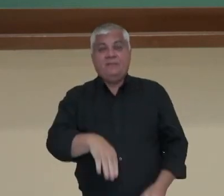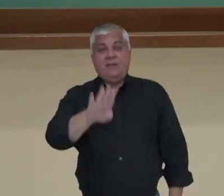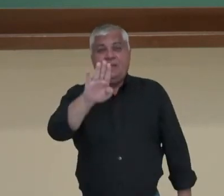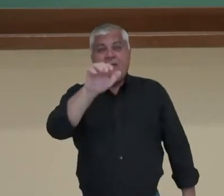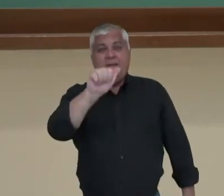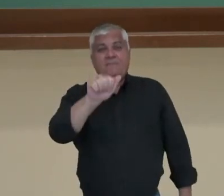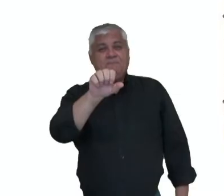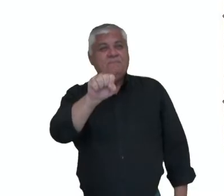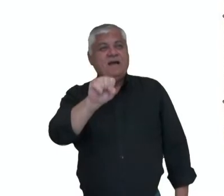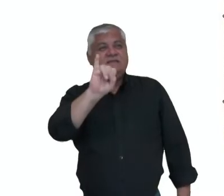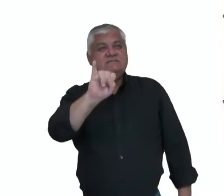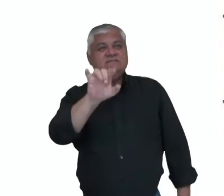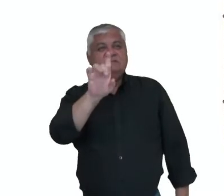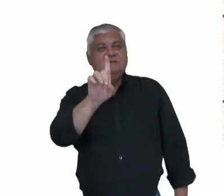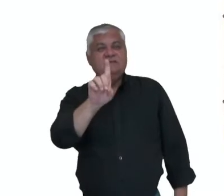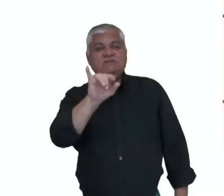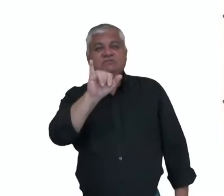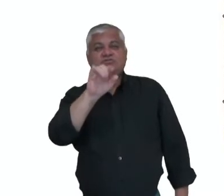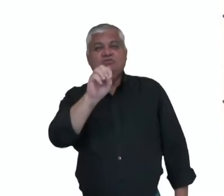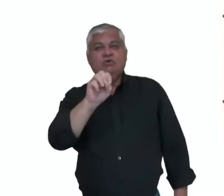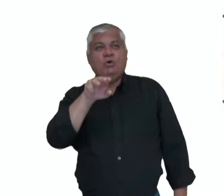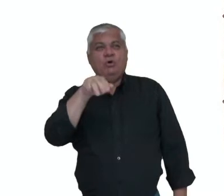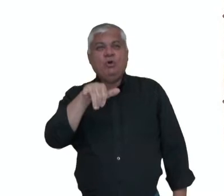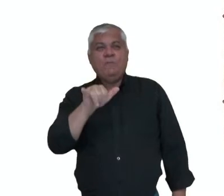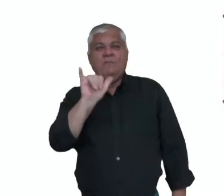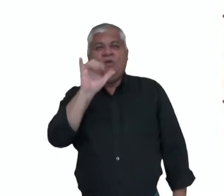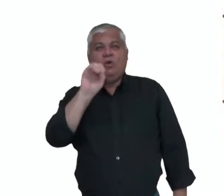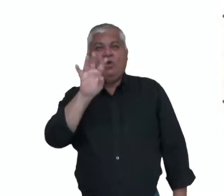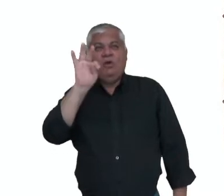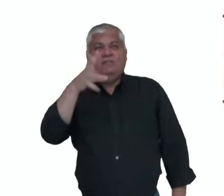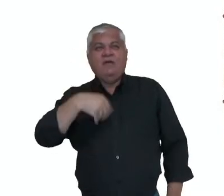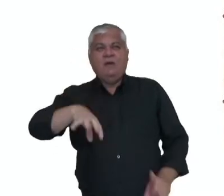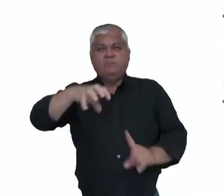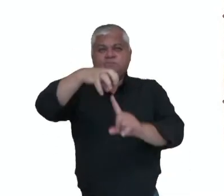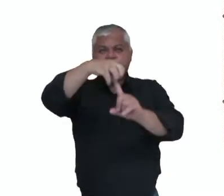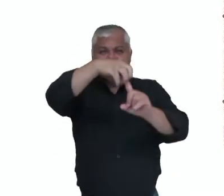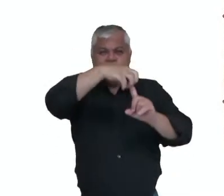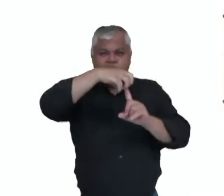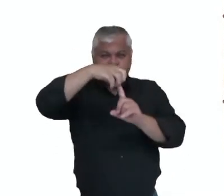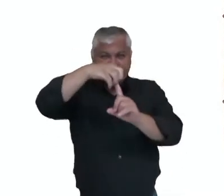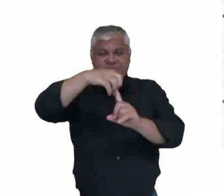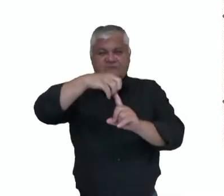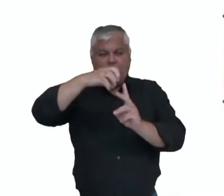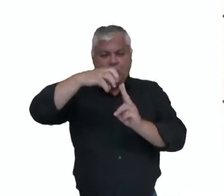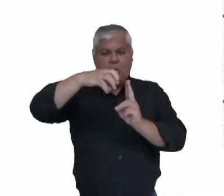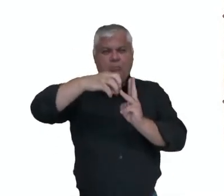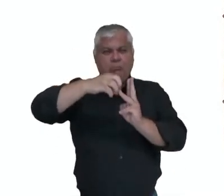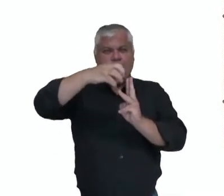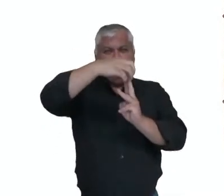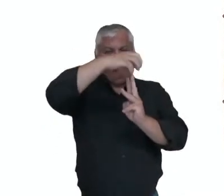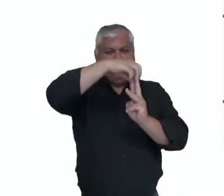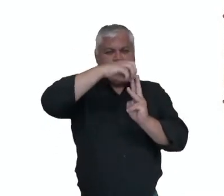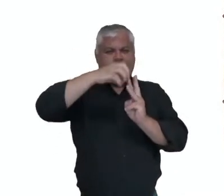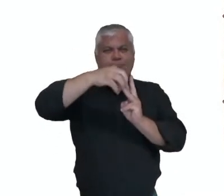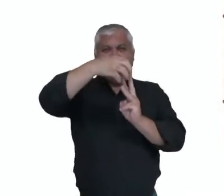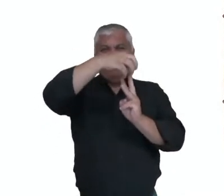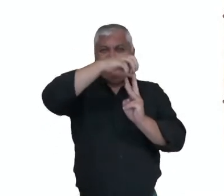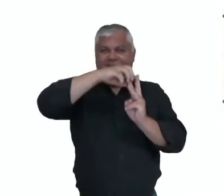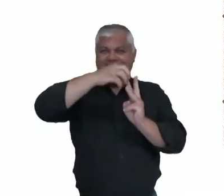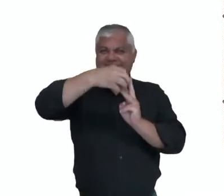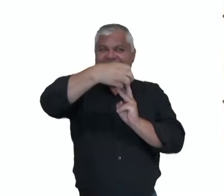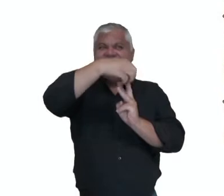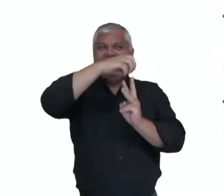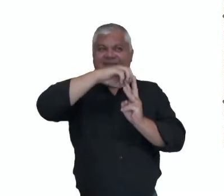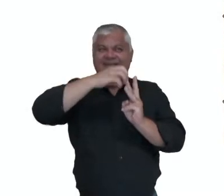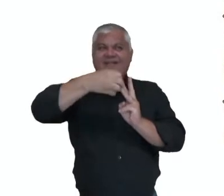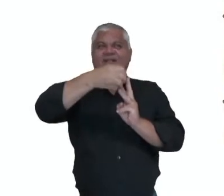vai formar aquele com um chapéuzinho, que são os basidiomicetos, ok? Ele tem essa estrutura reprodutiva que é o basídio,